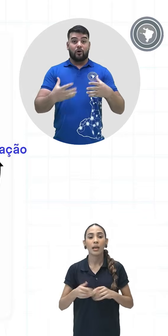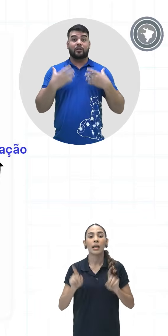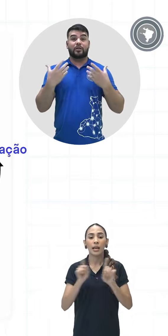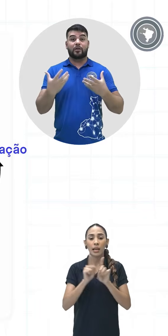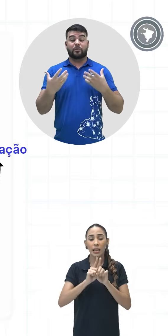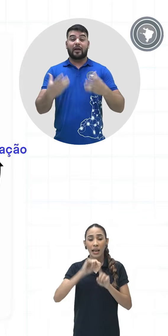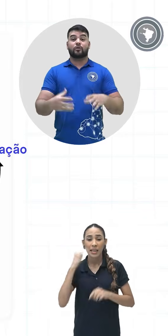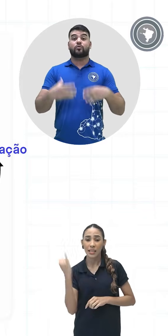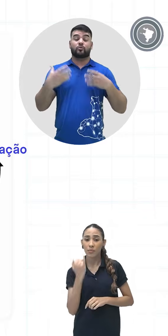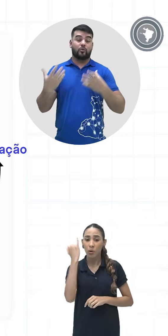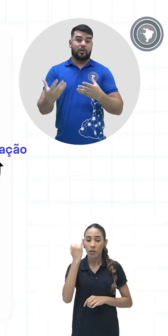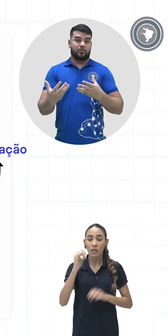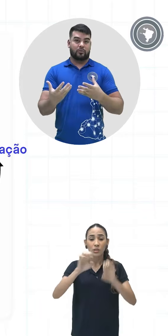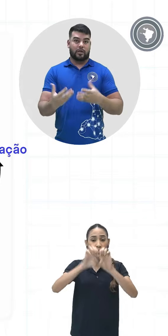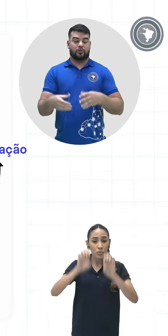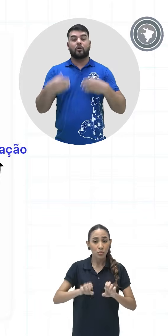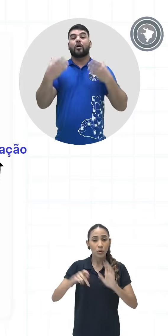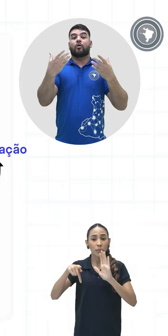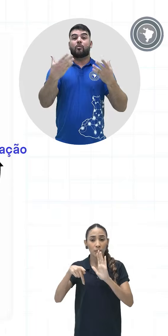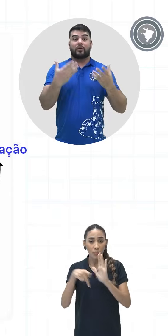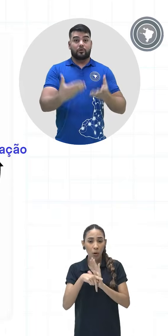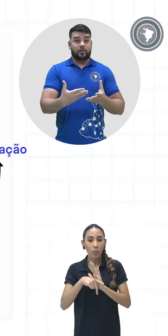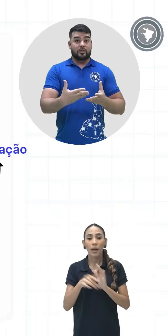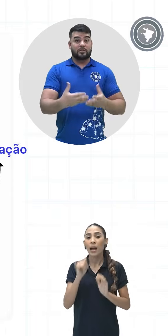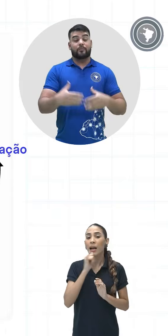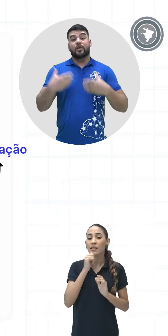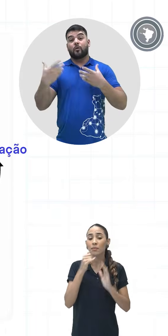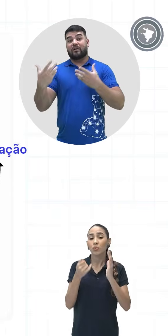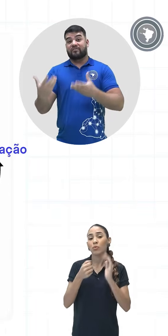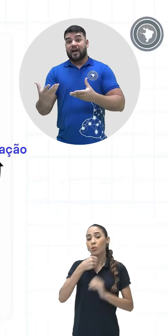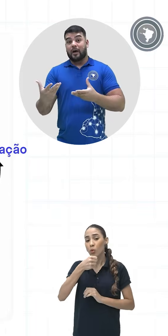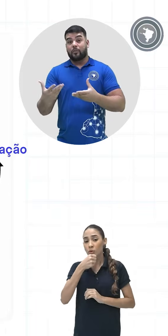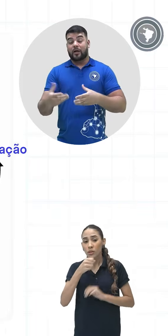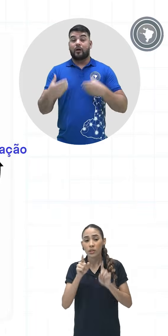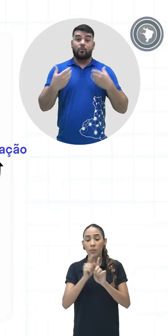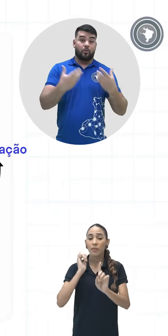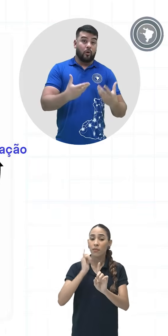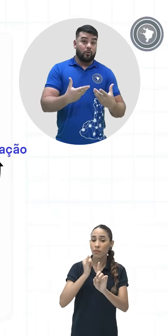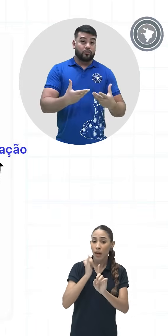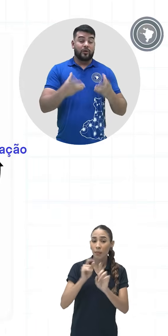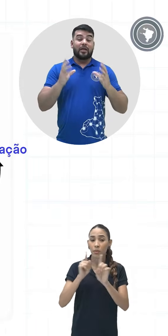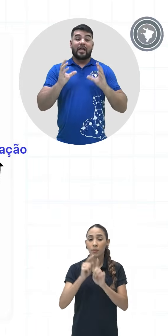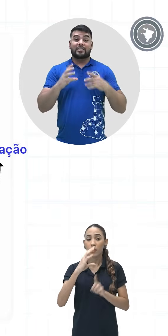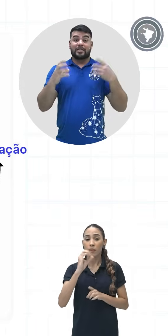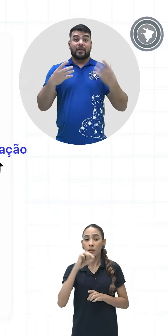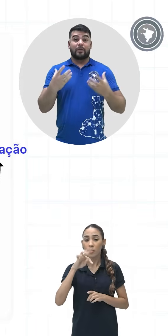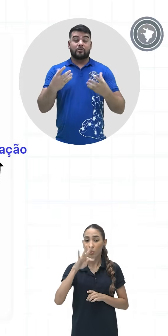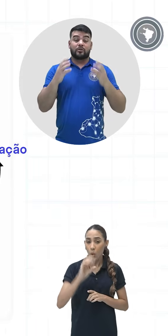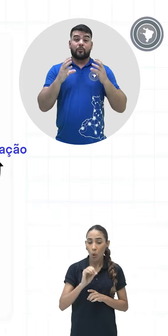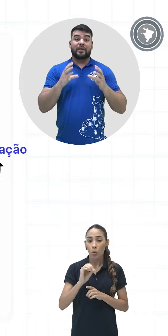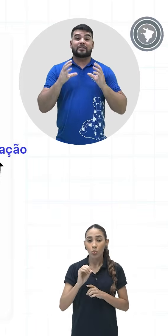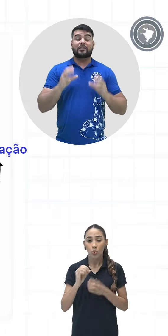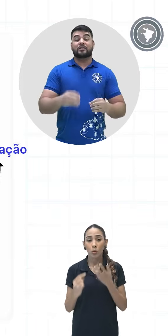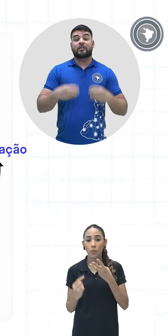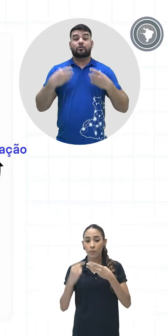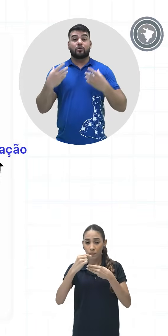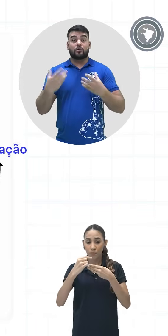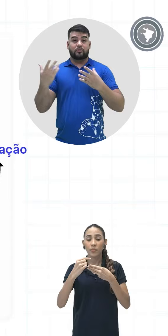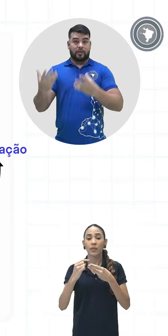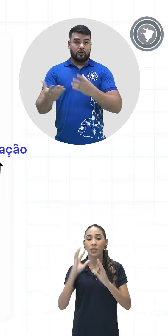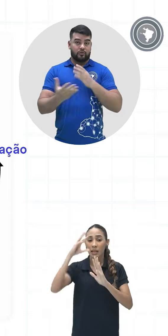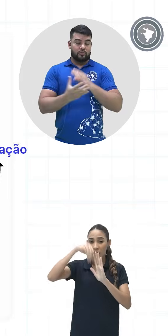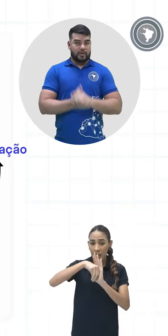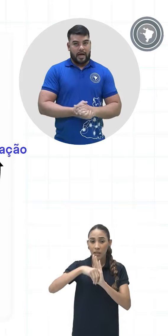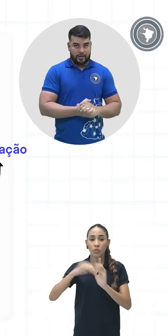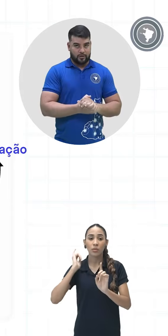são importantes para a estrutura de um texto, como uma notícia, uma fábula, um conto. Esses elementos estão presentes em